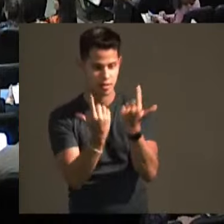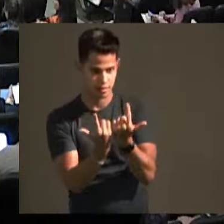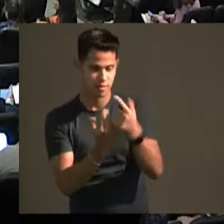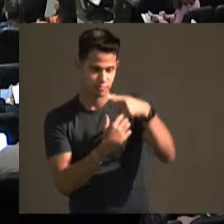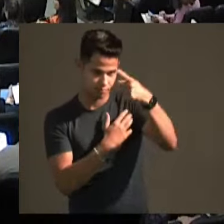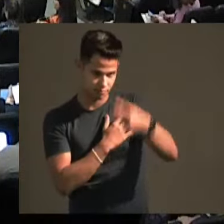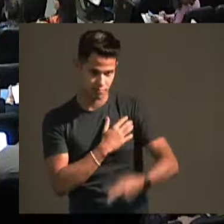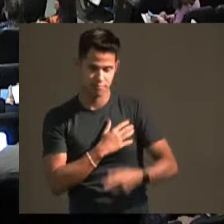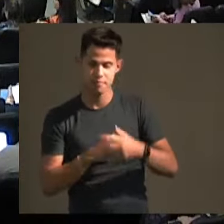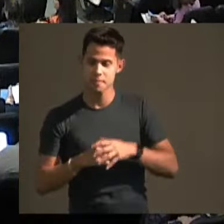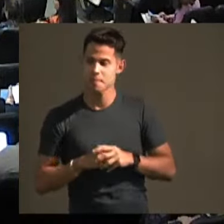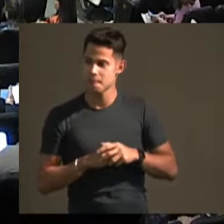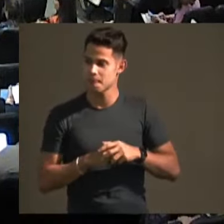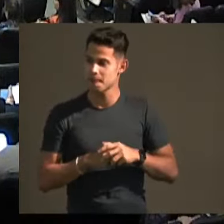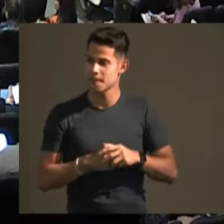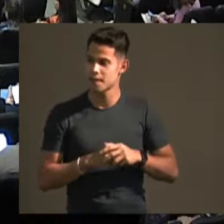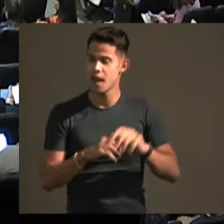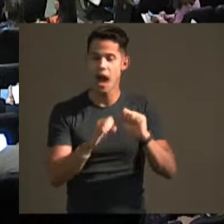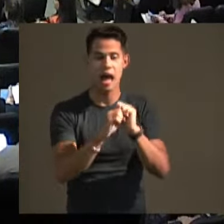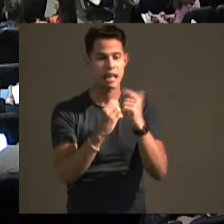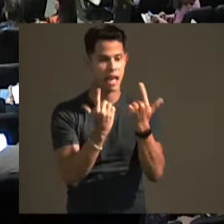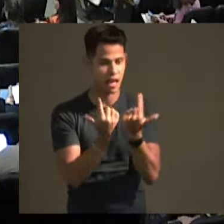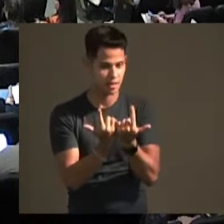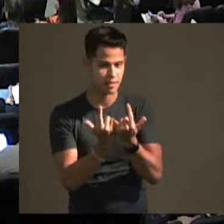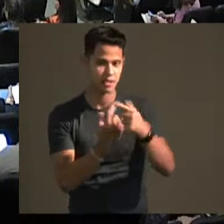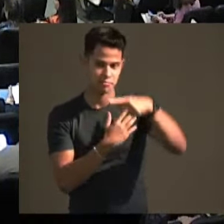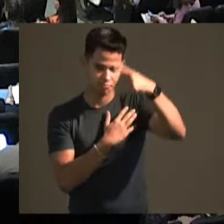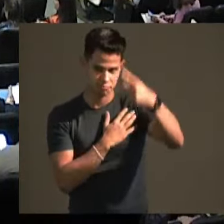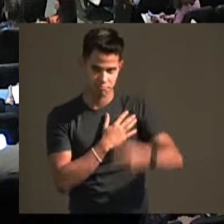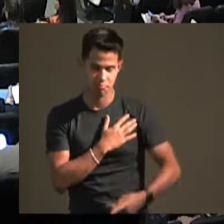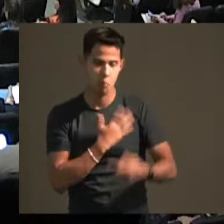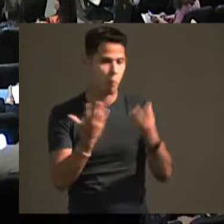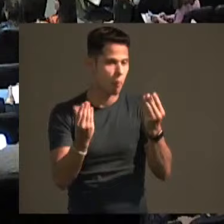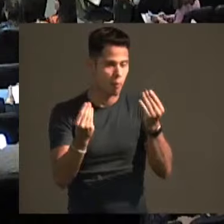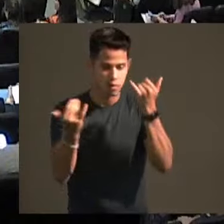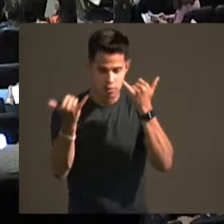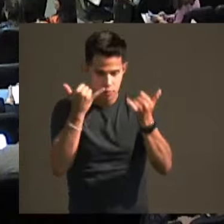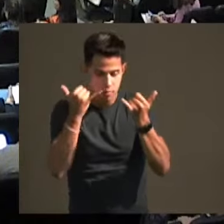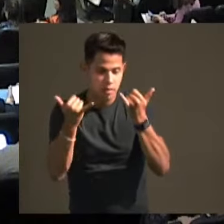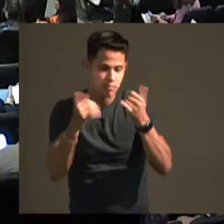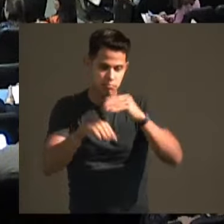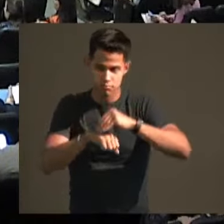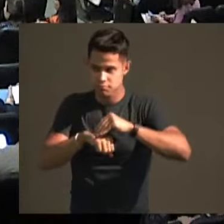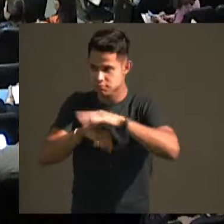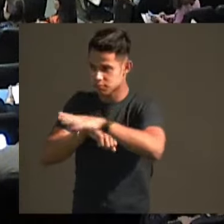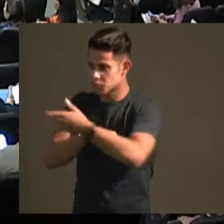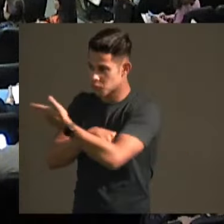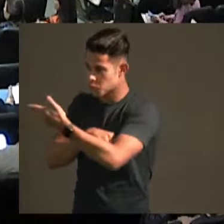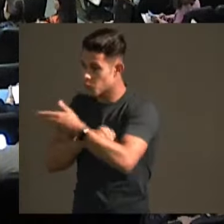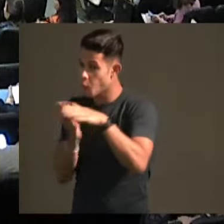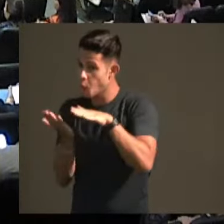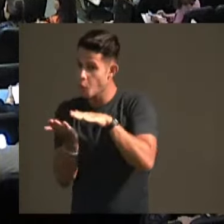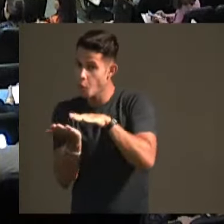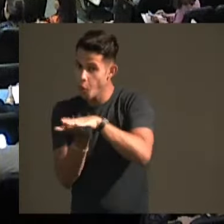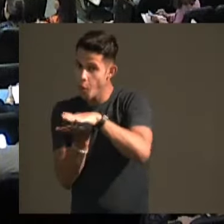que faz a taquigrafia, como é muita informação, sugiro que vocês levem uma cópia.